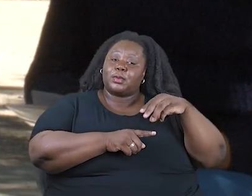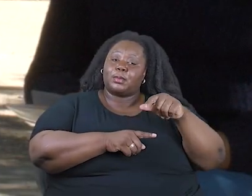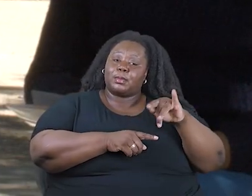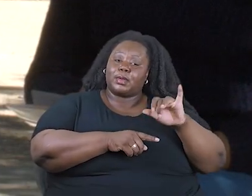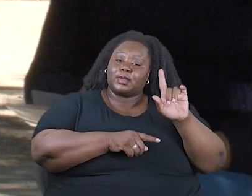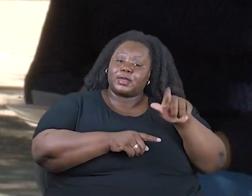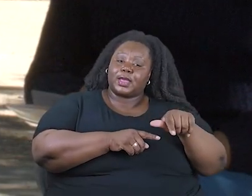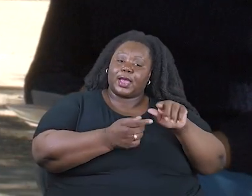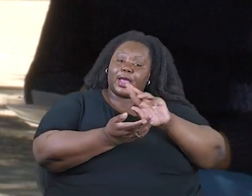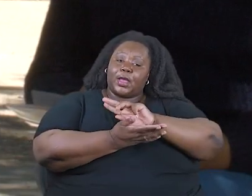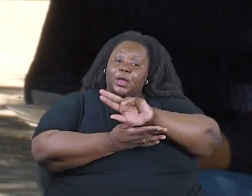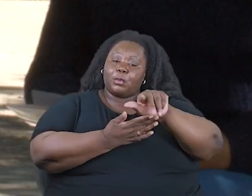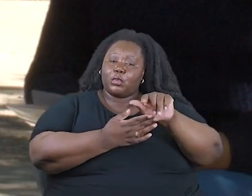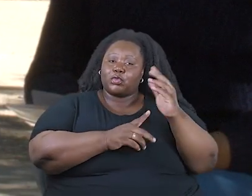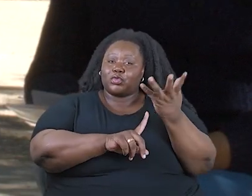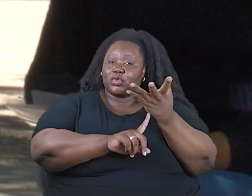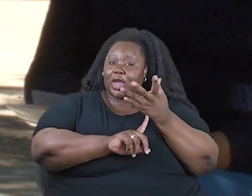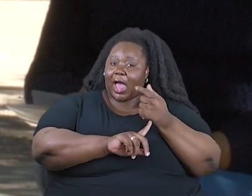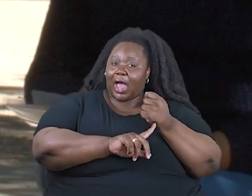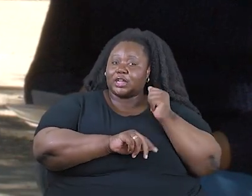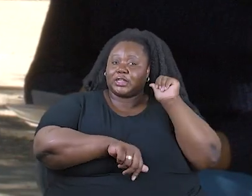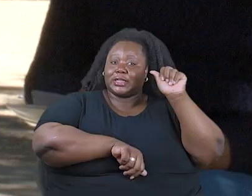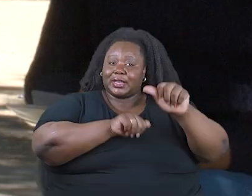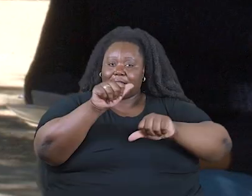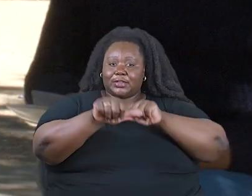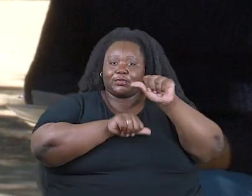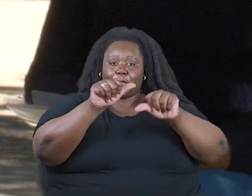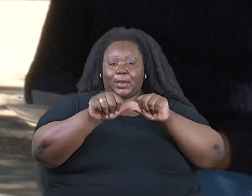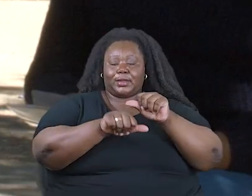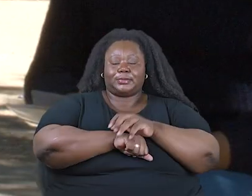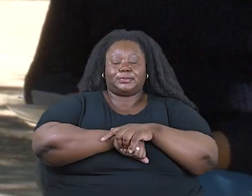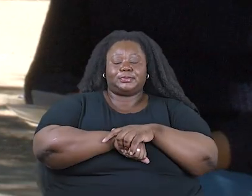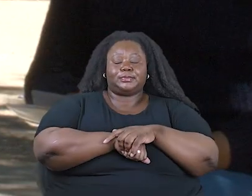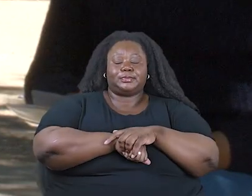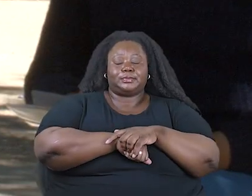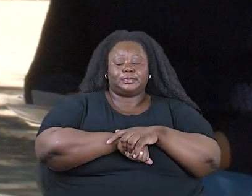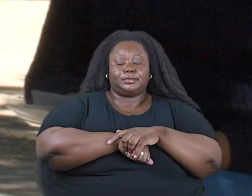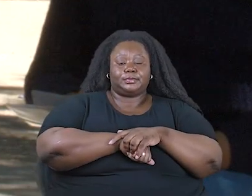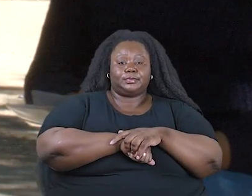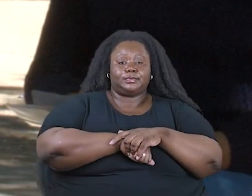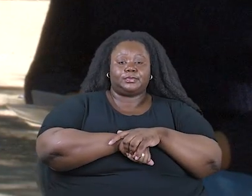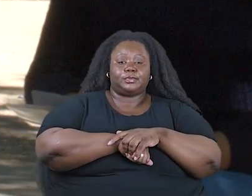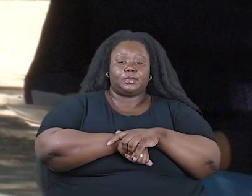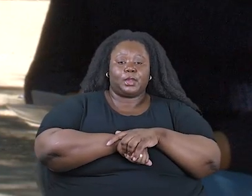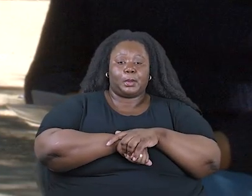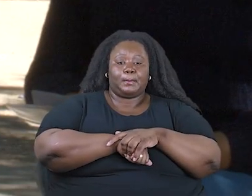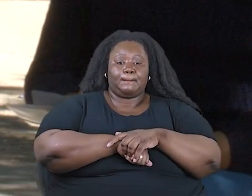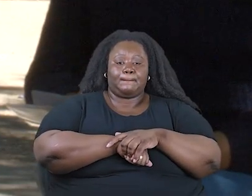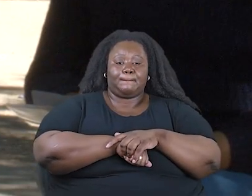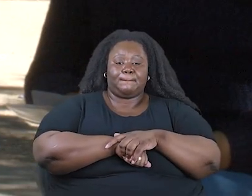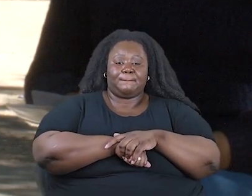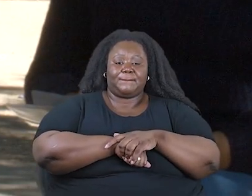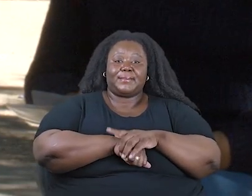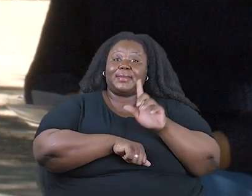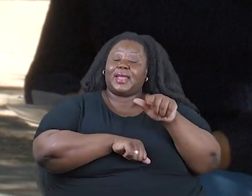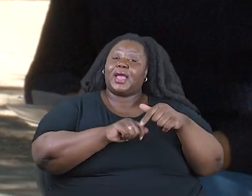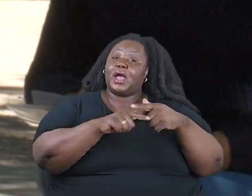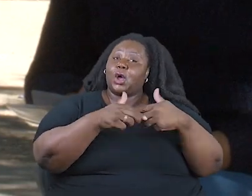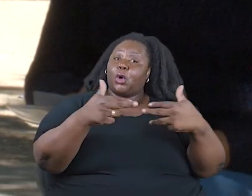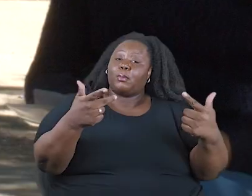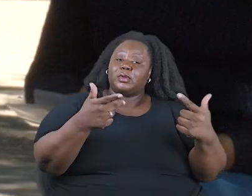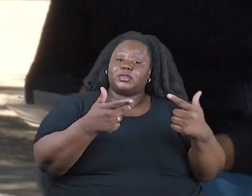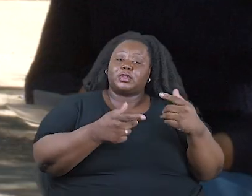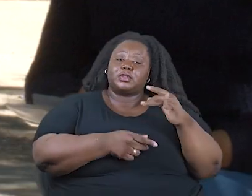que é múltiplo de arte transformável. É, Eram objetos